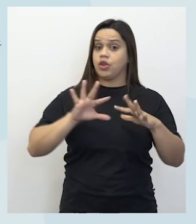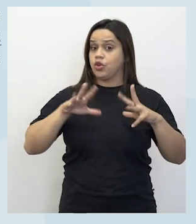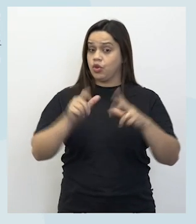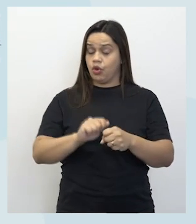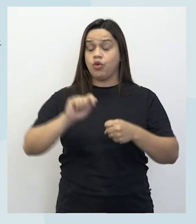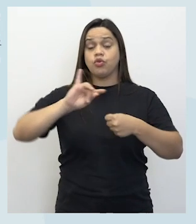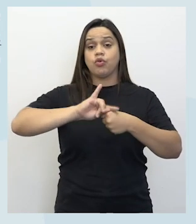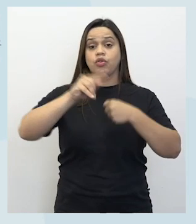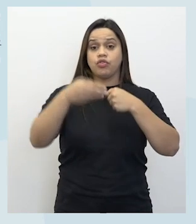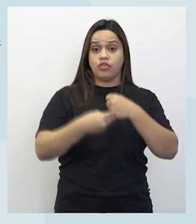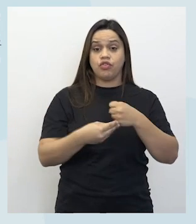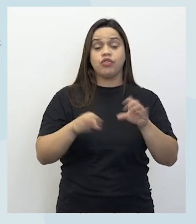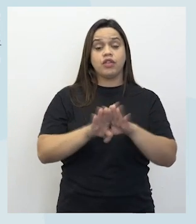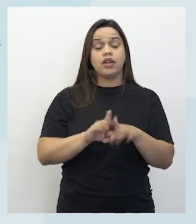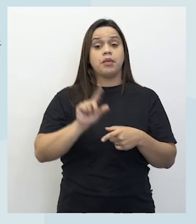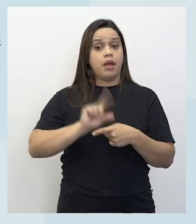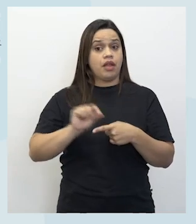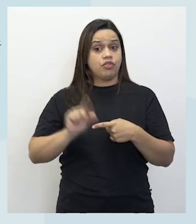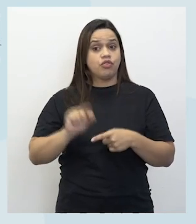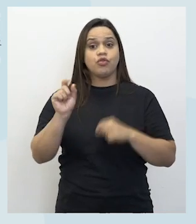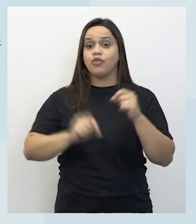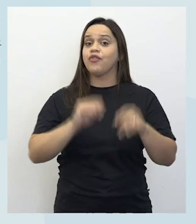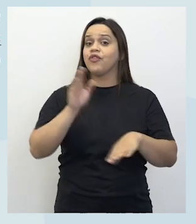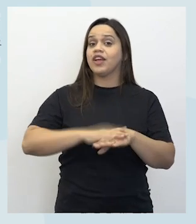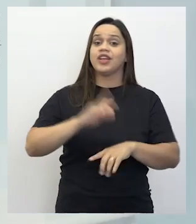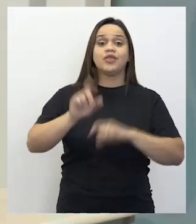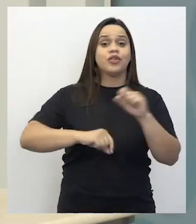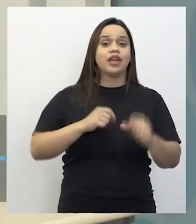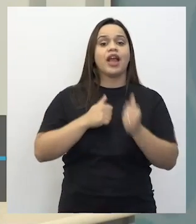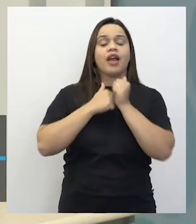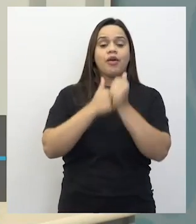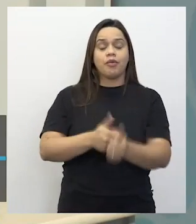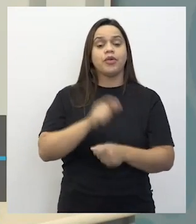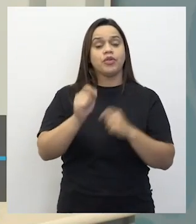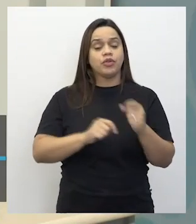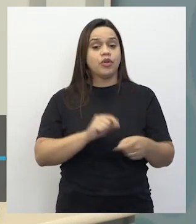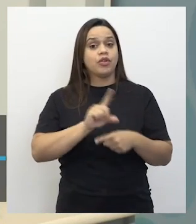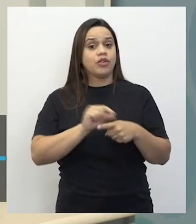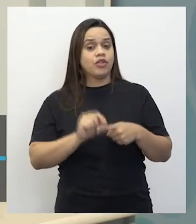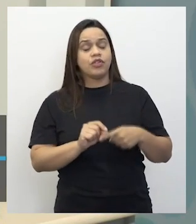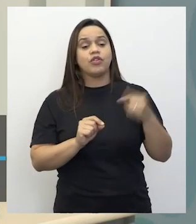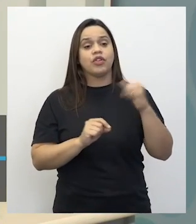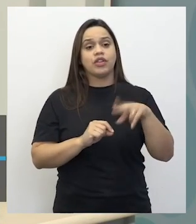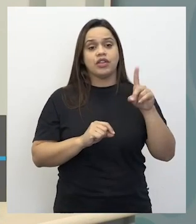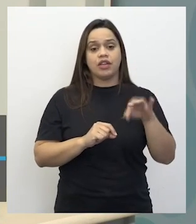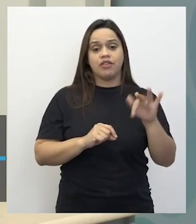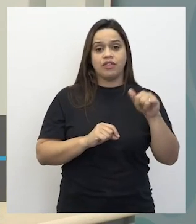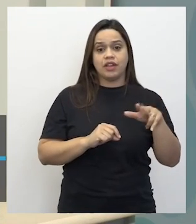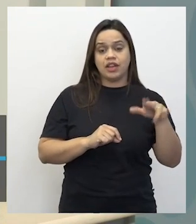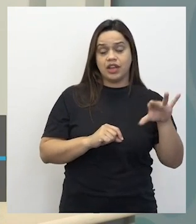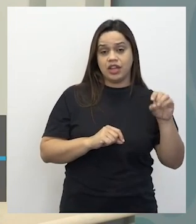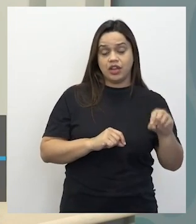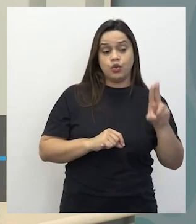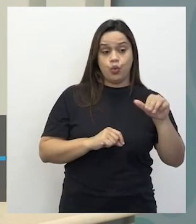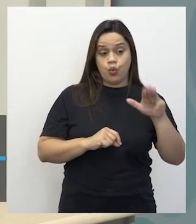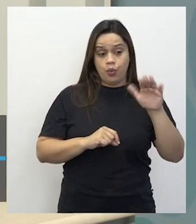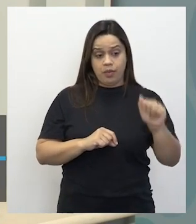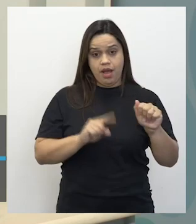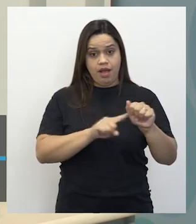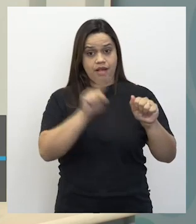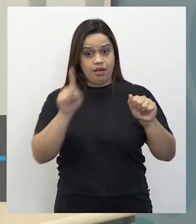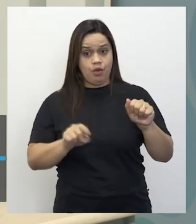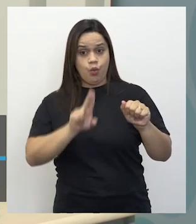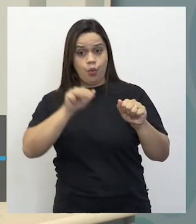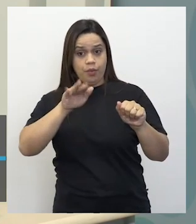artigos, fizeram o quê? Eles acompanharam. Então, o artigo indefinido aí, foi umas. E os